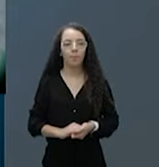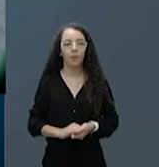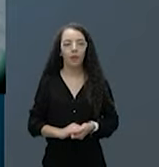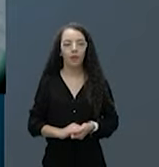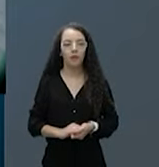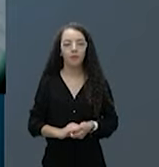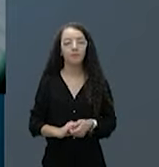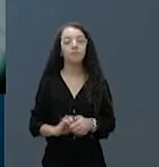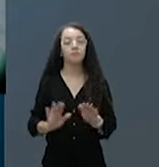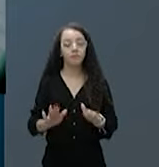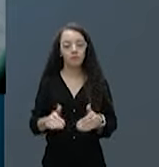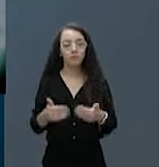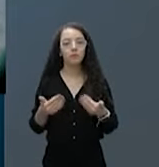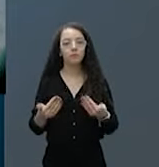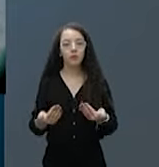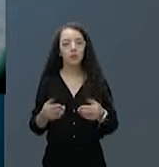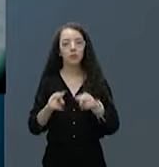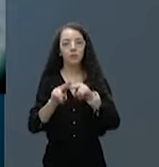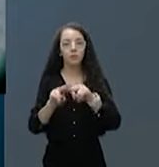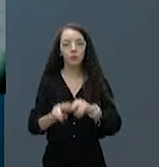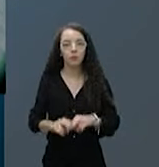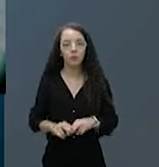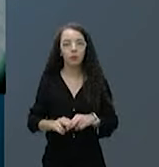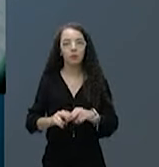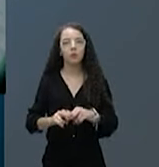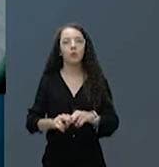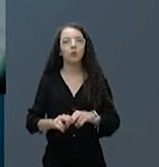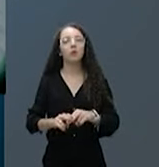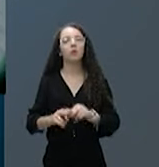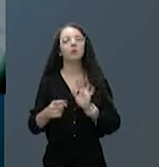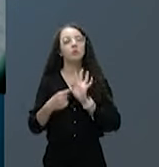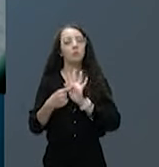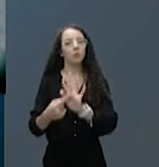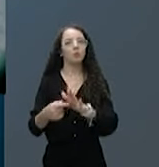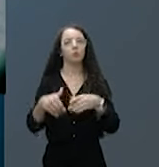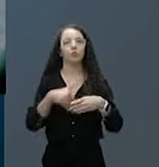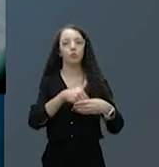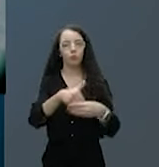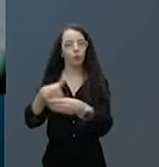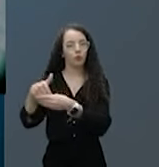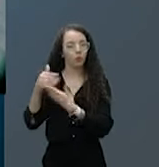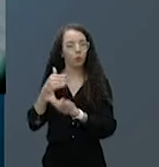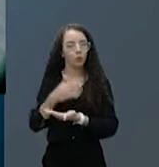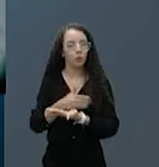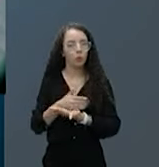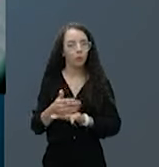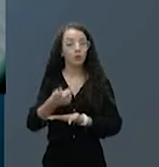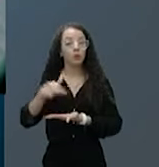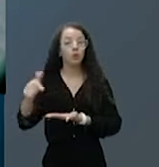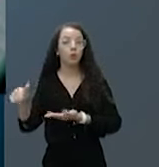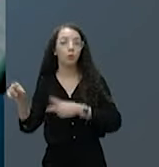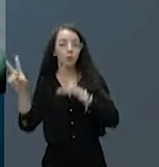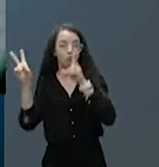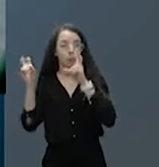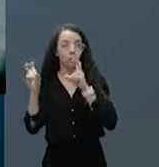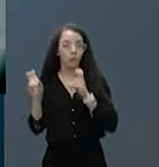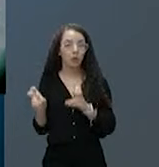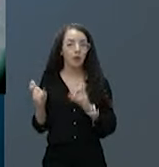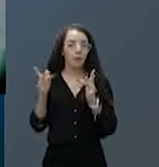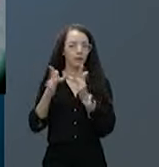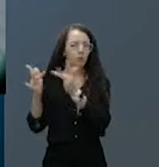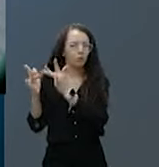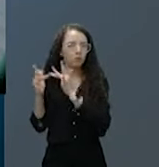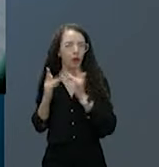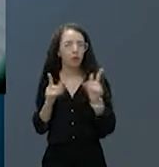Assim, e por isso que ressaltei em meu voto original, que outras matérias correlatas não foram contempladas no julgamento do tema 1199